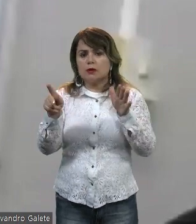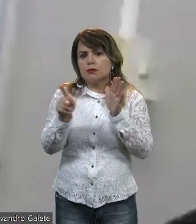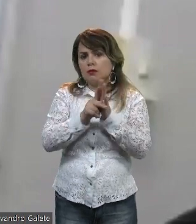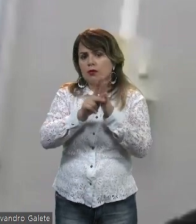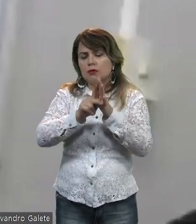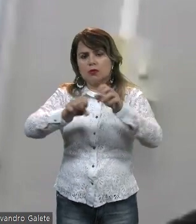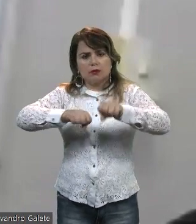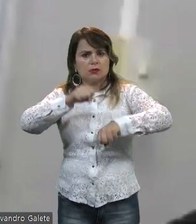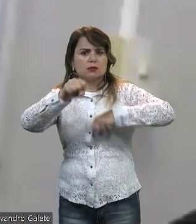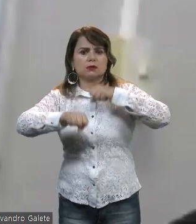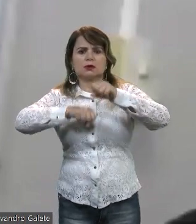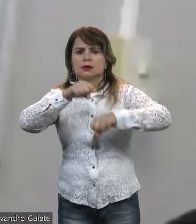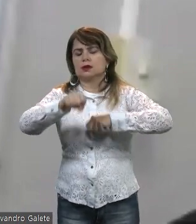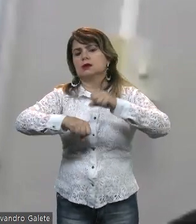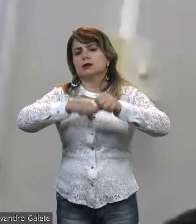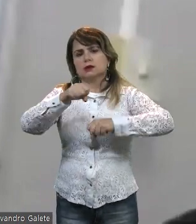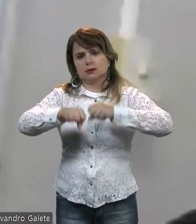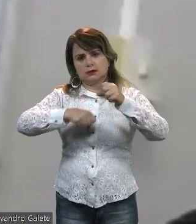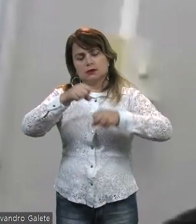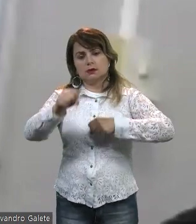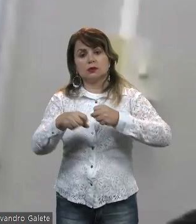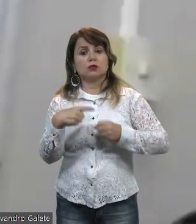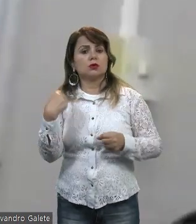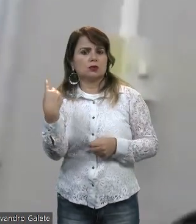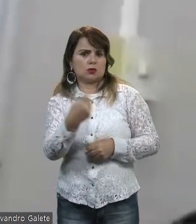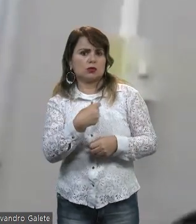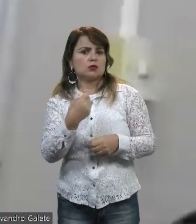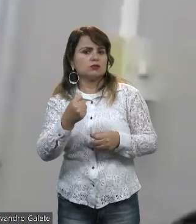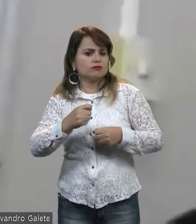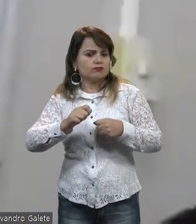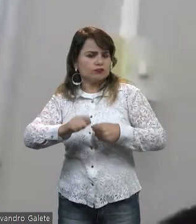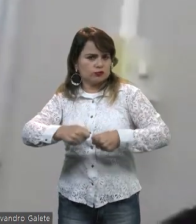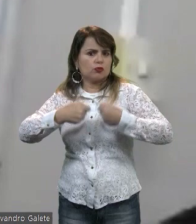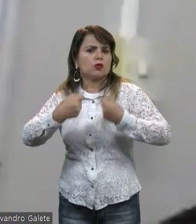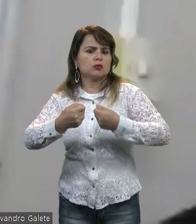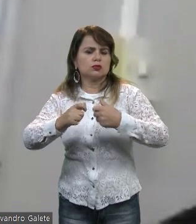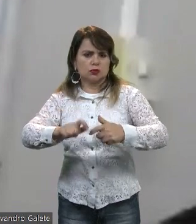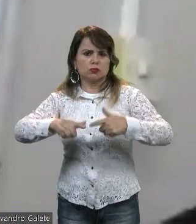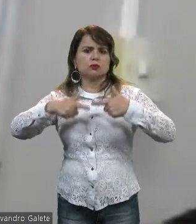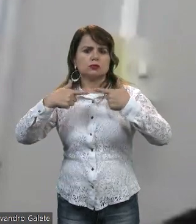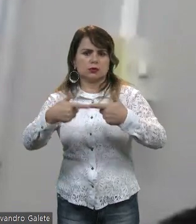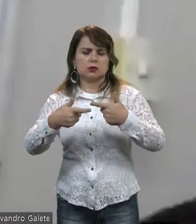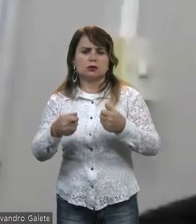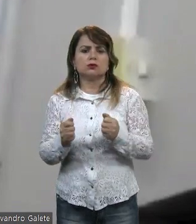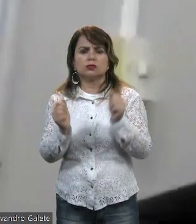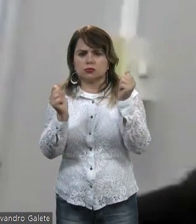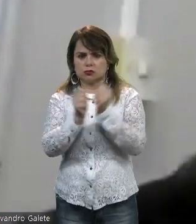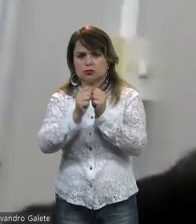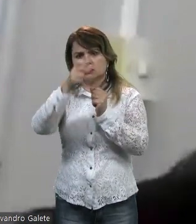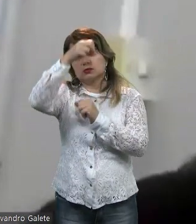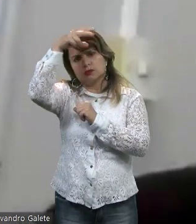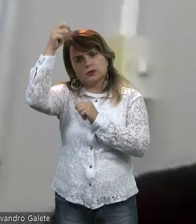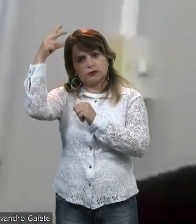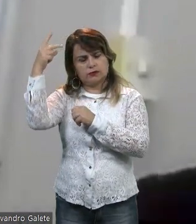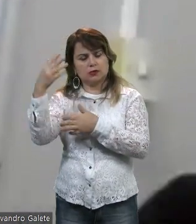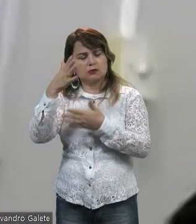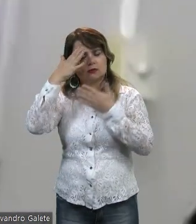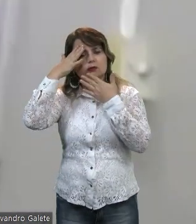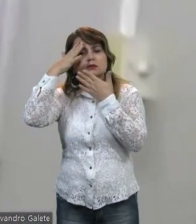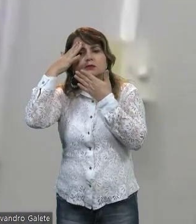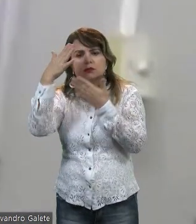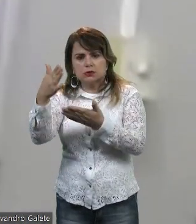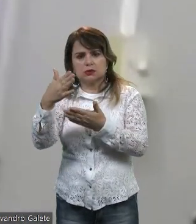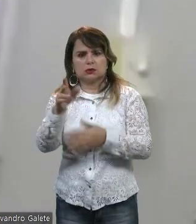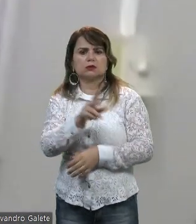frente aí dessa obra, juntamente com o prefeito municipal. Vou ser bem breve, são as minhas considerações. Muito obrigado,